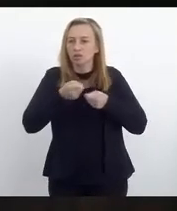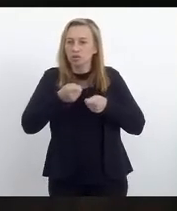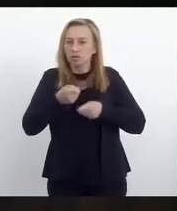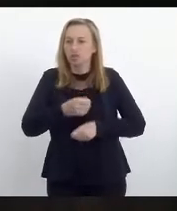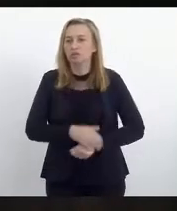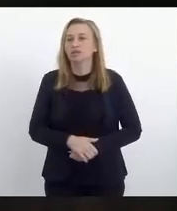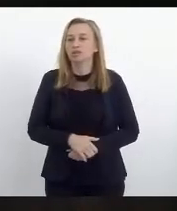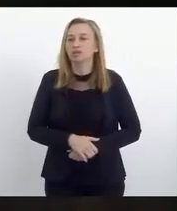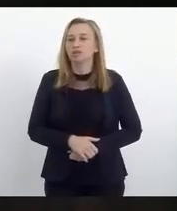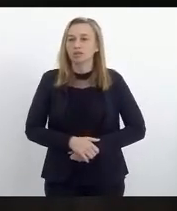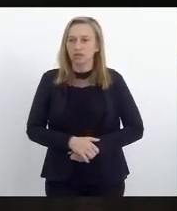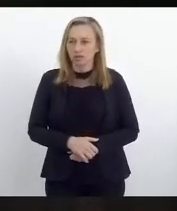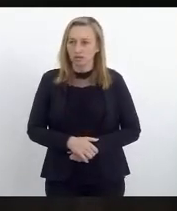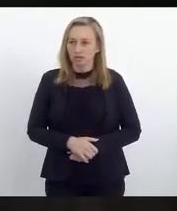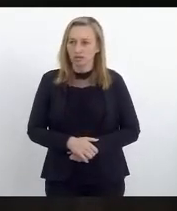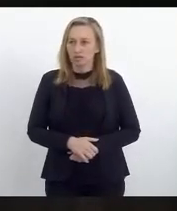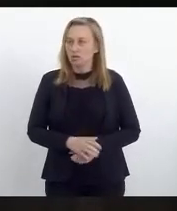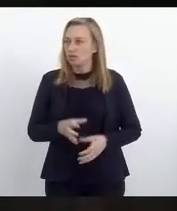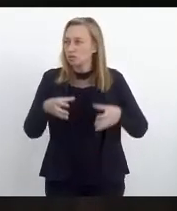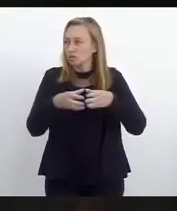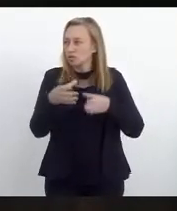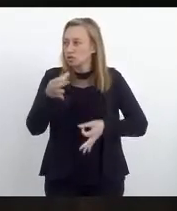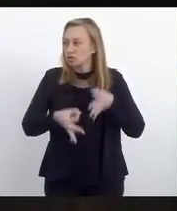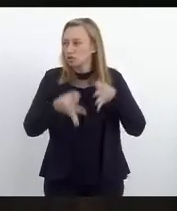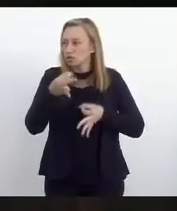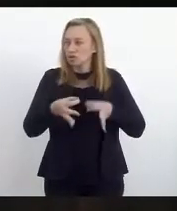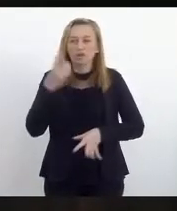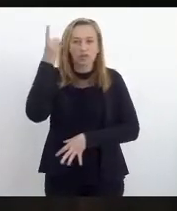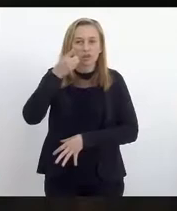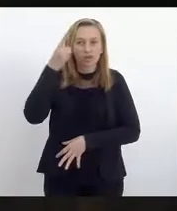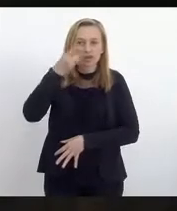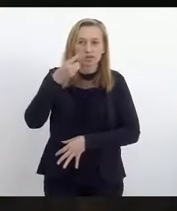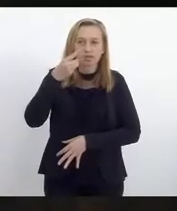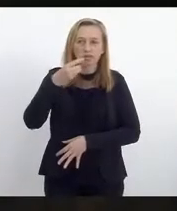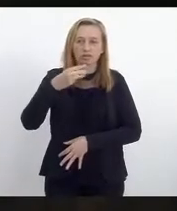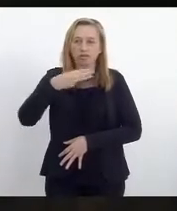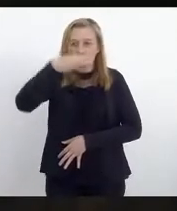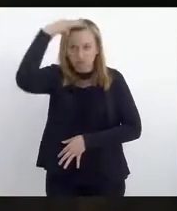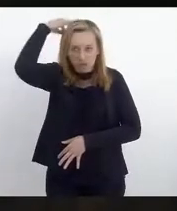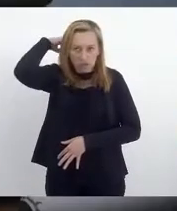e Controle. Para emitir parecer pela Constituição e Justiça, deputado Márcio Pacheco.